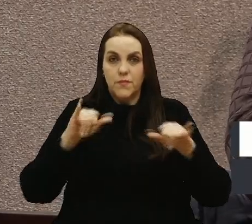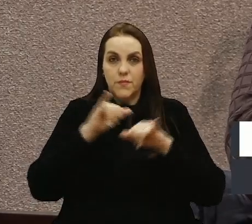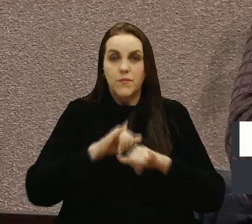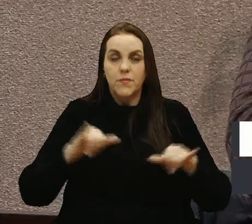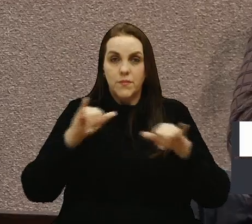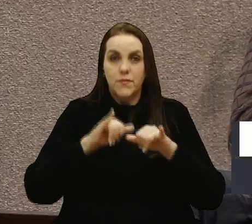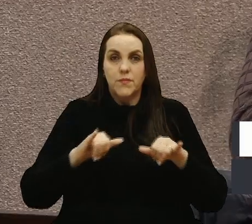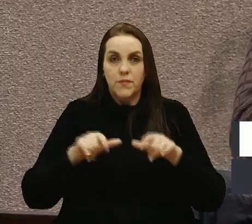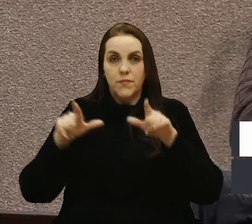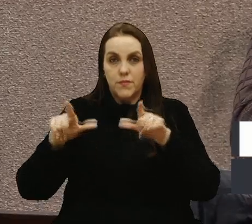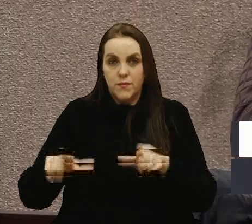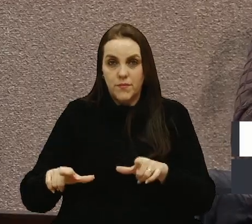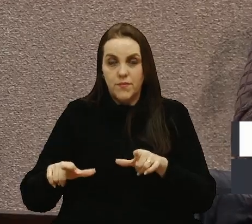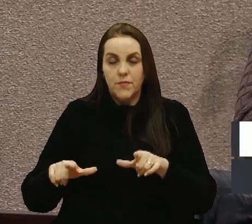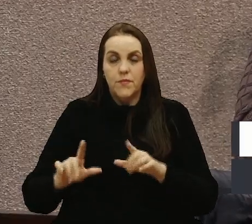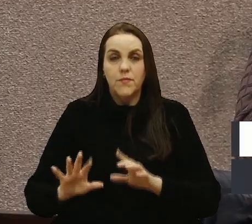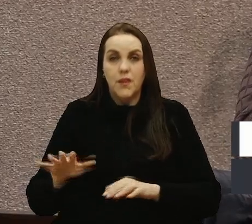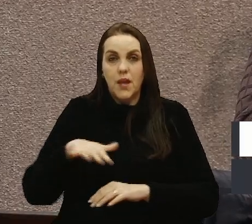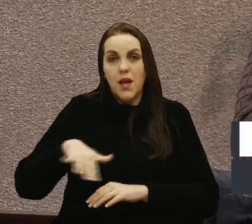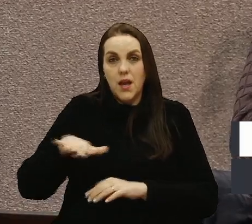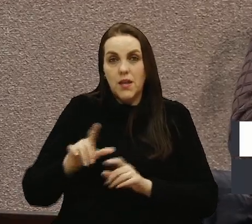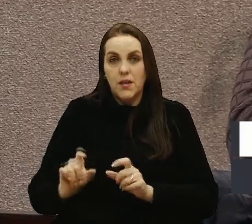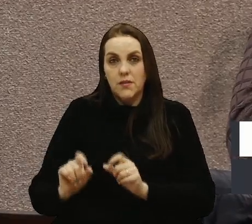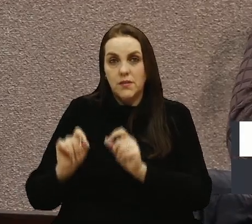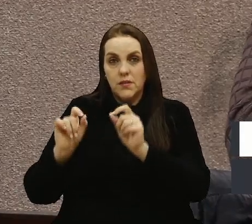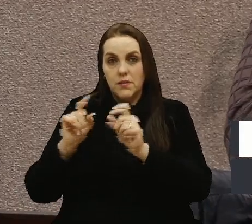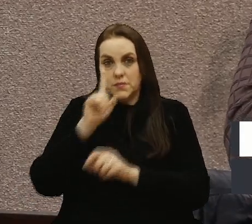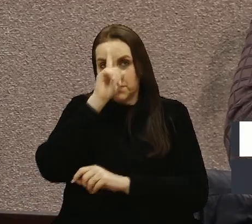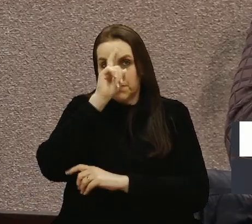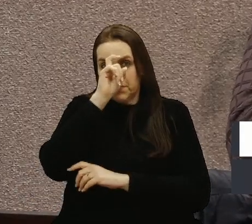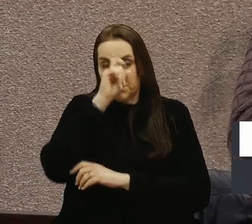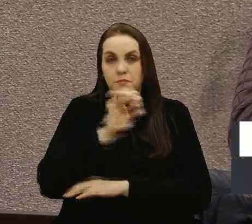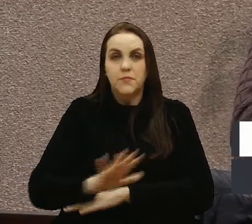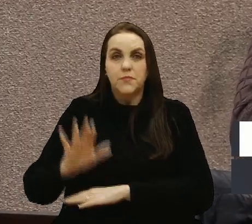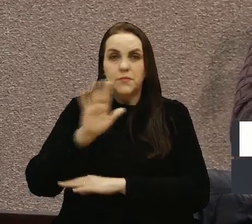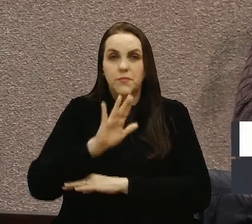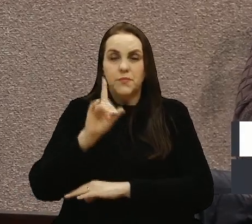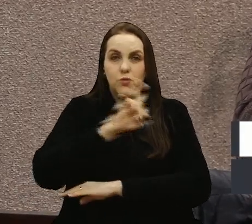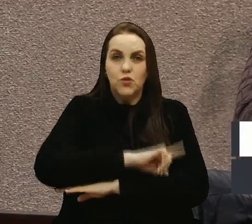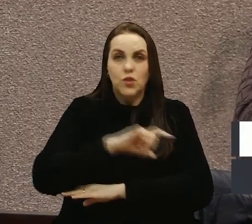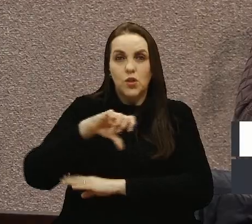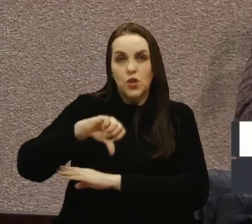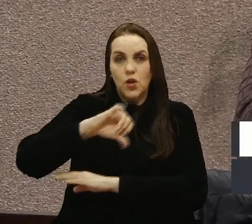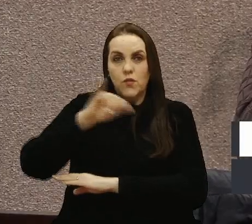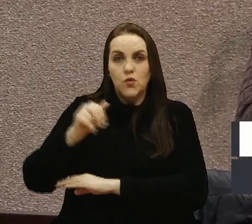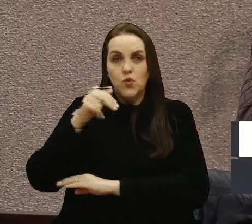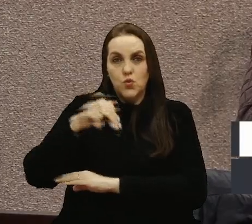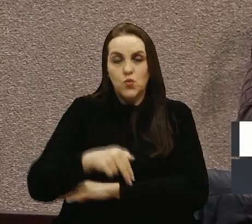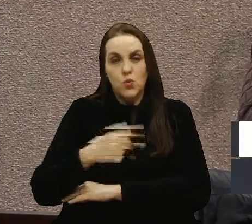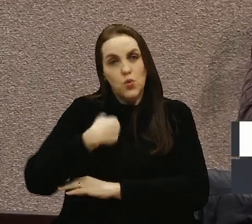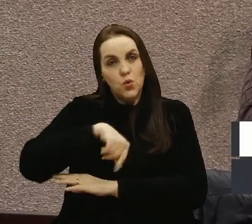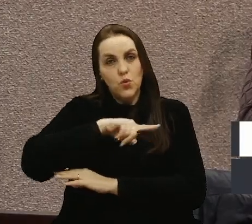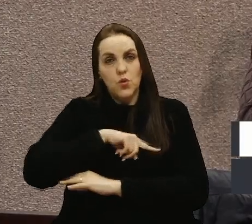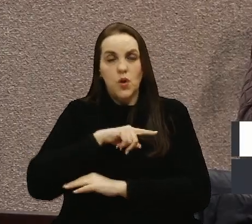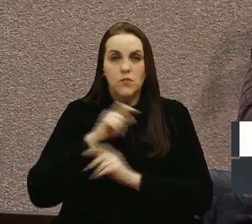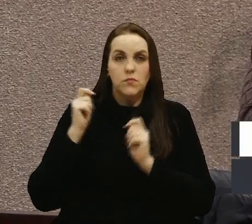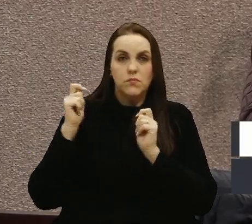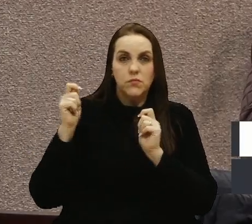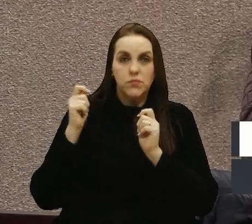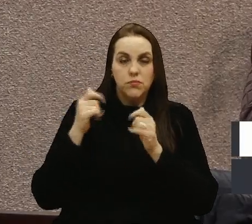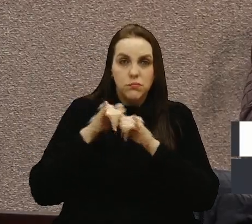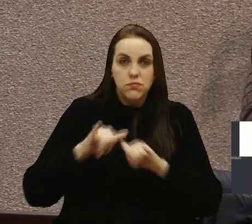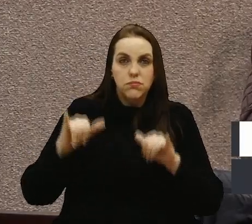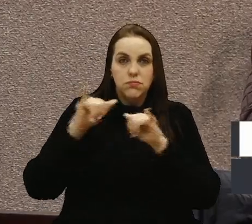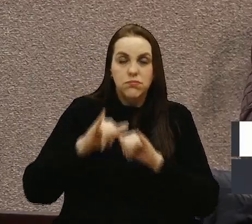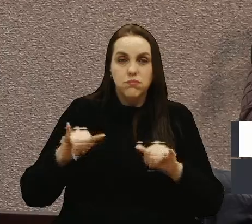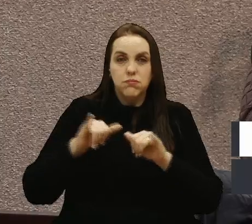o setor de oncologia do Hospital Geral. No dia 9 de junho, nós lançamos uma campanha de arrecadação de